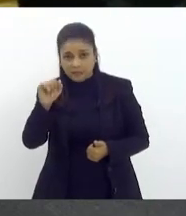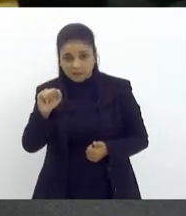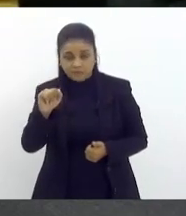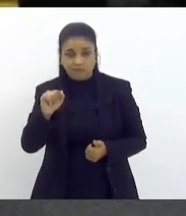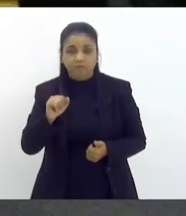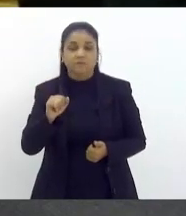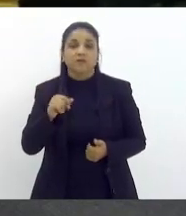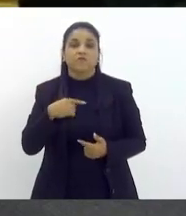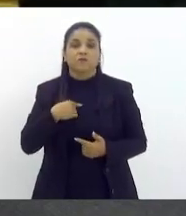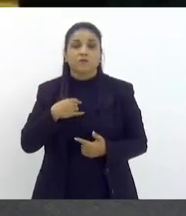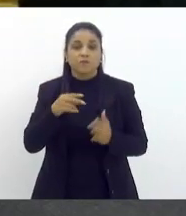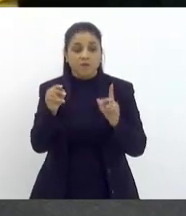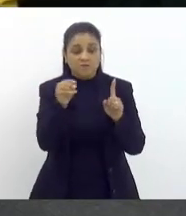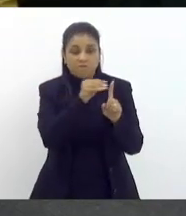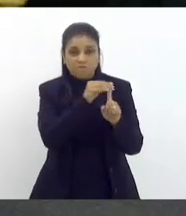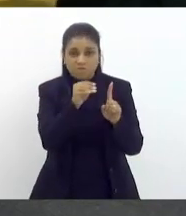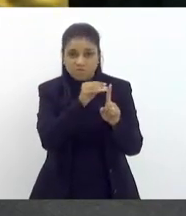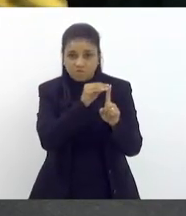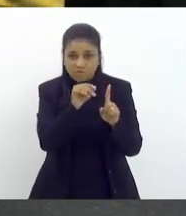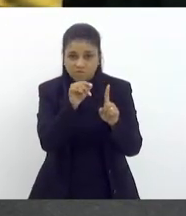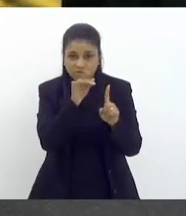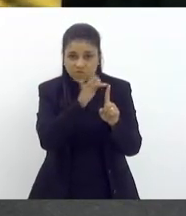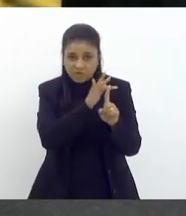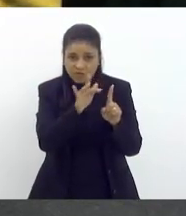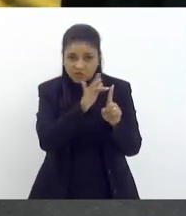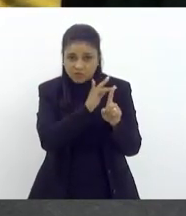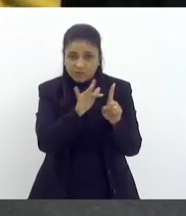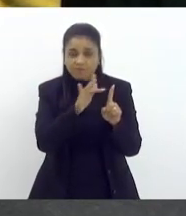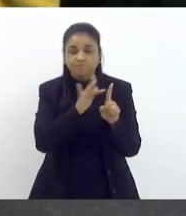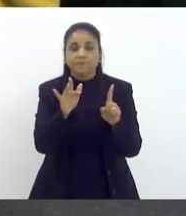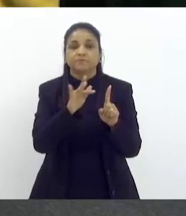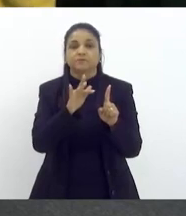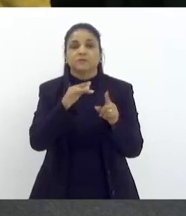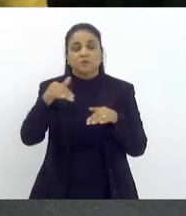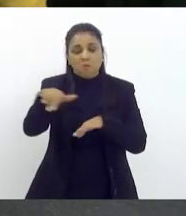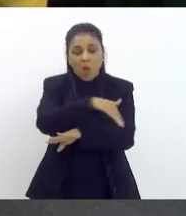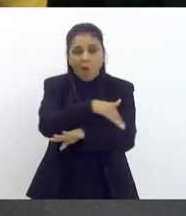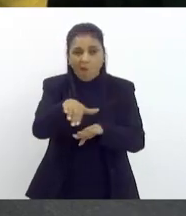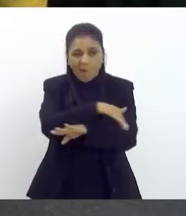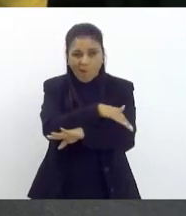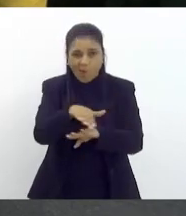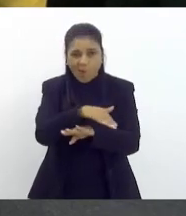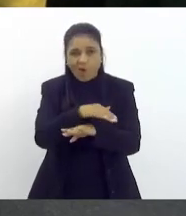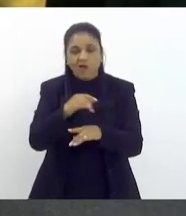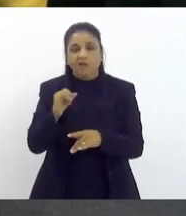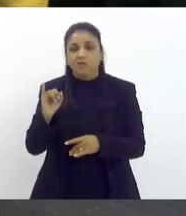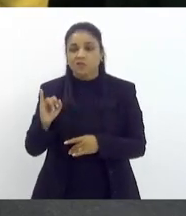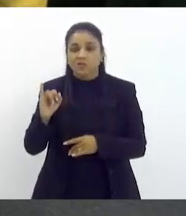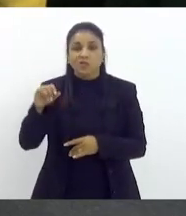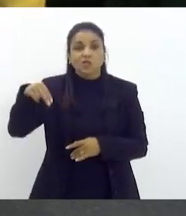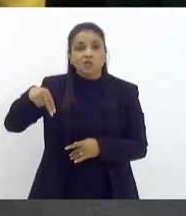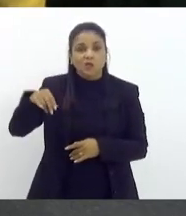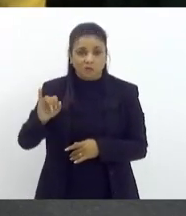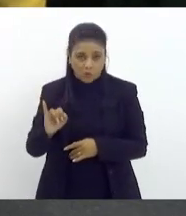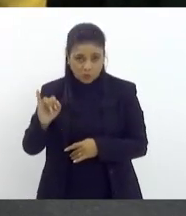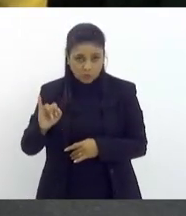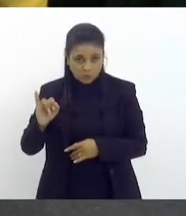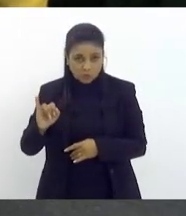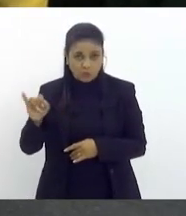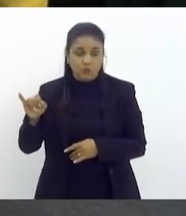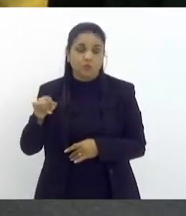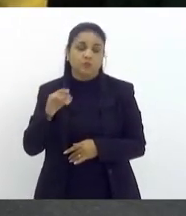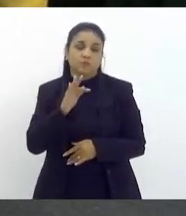vítima de um acidente na Avenida Abílio Augusto Távora em duas vias movimentadas de Nova Iguaçu na Baixada Fluminense